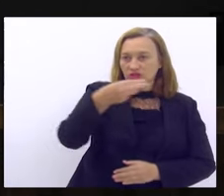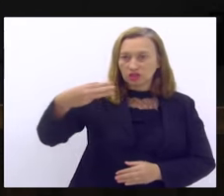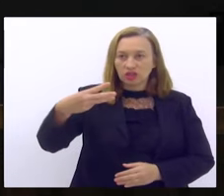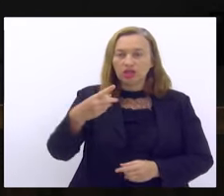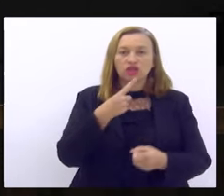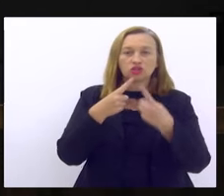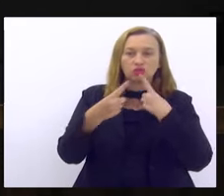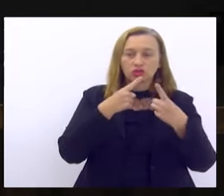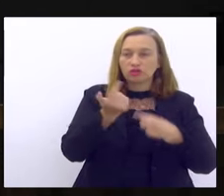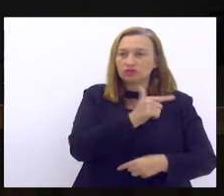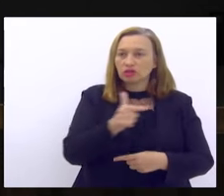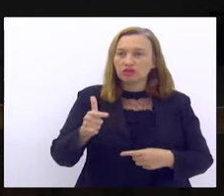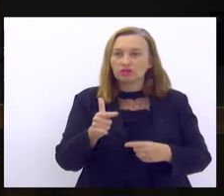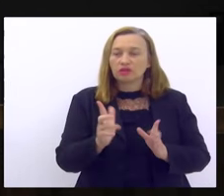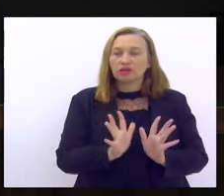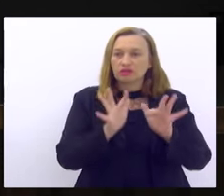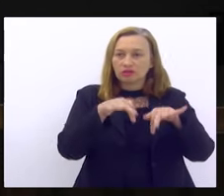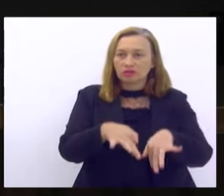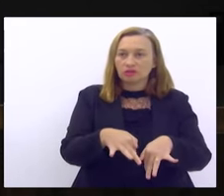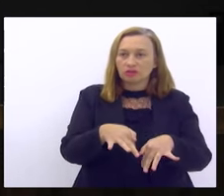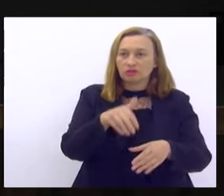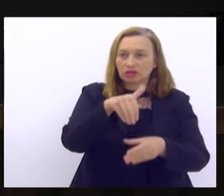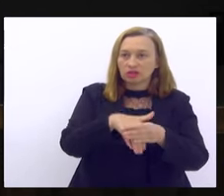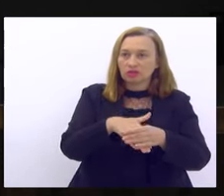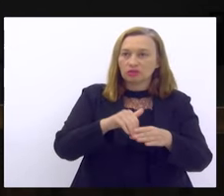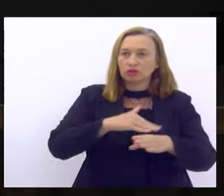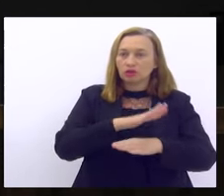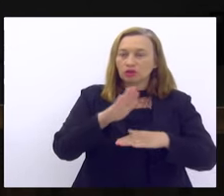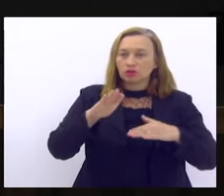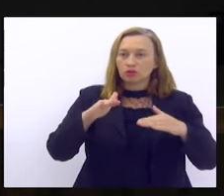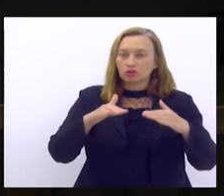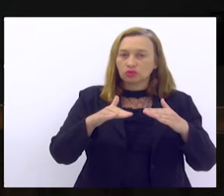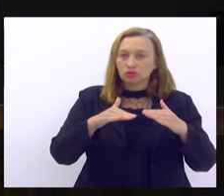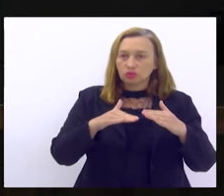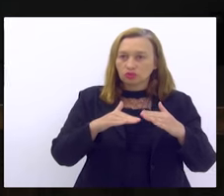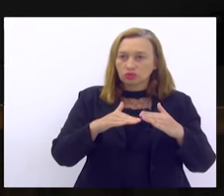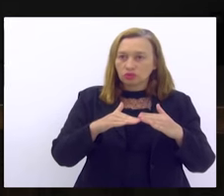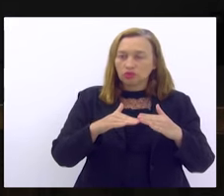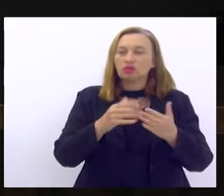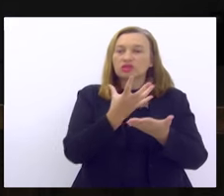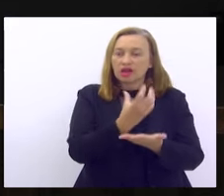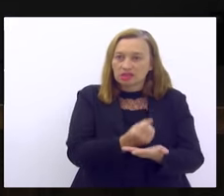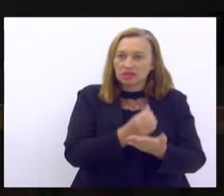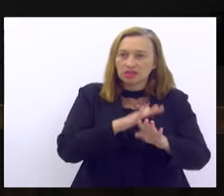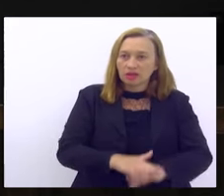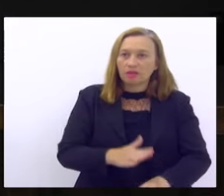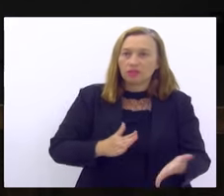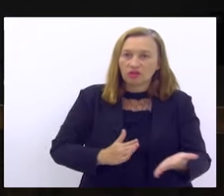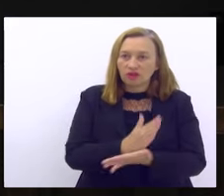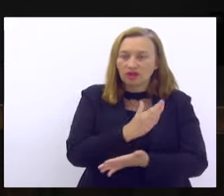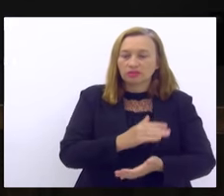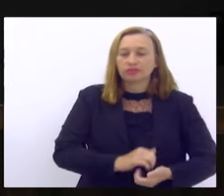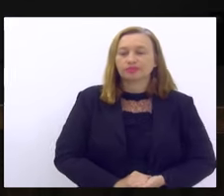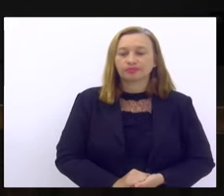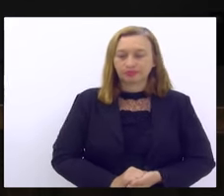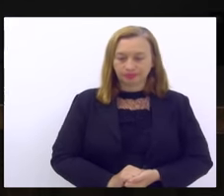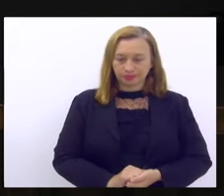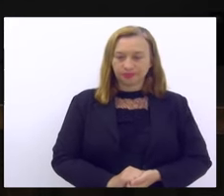Em discussão, não havendo que queira discutir, encerrada a discussão, em votação, senhores que aprovam, mas como estão,